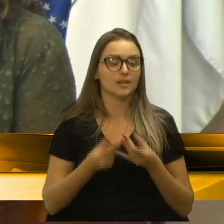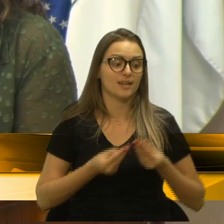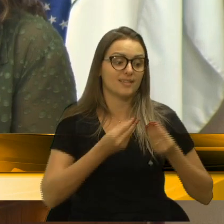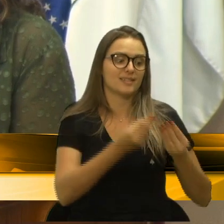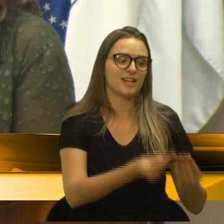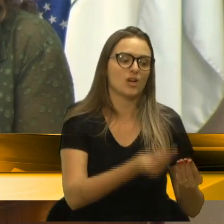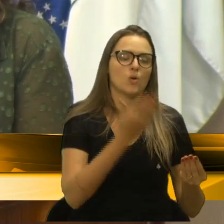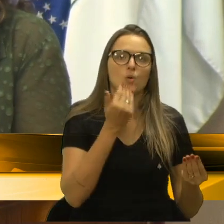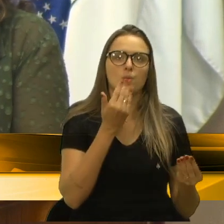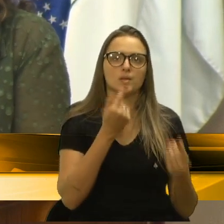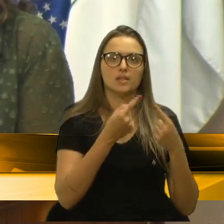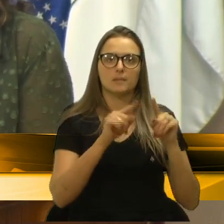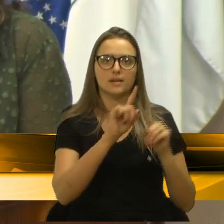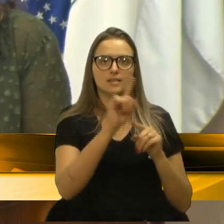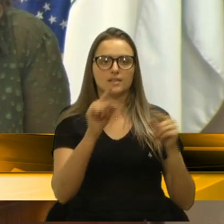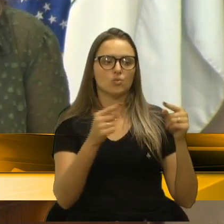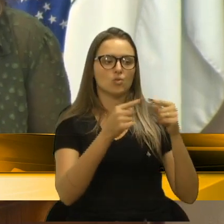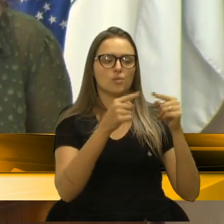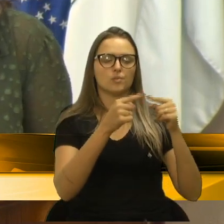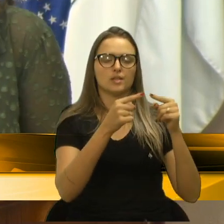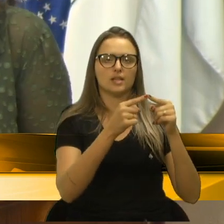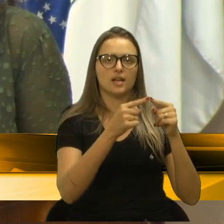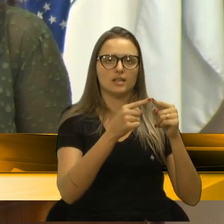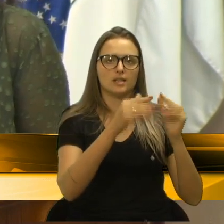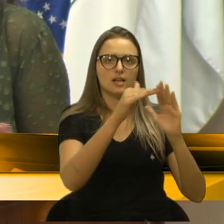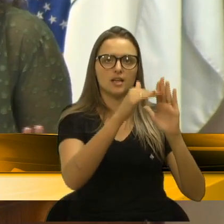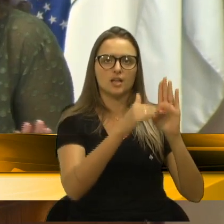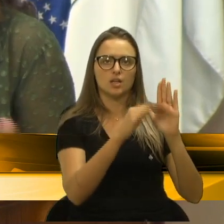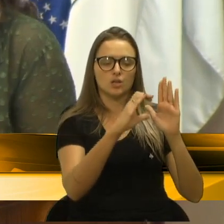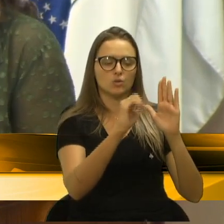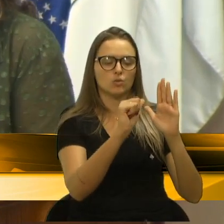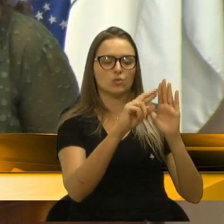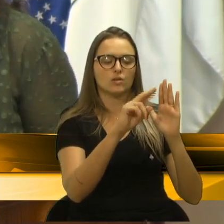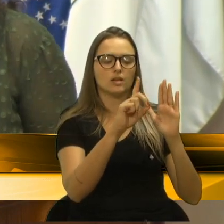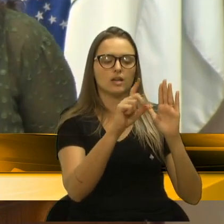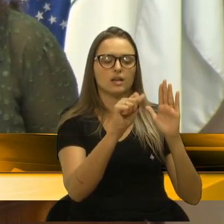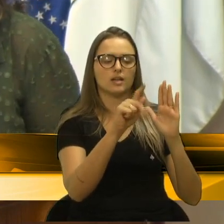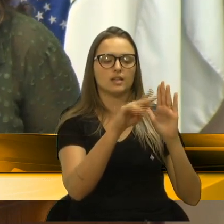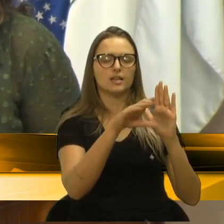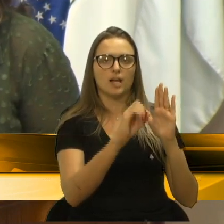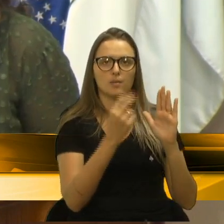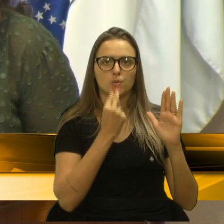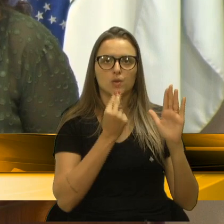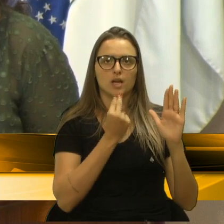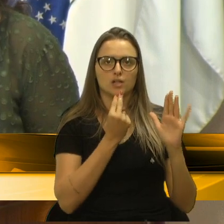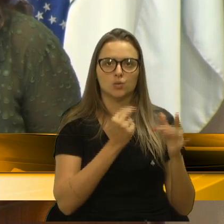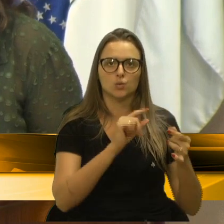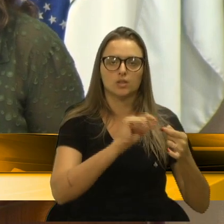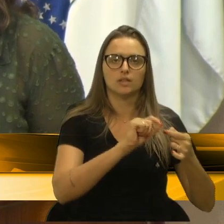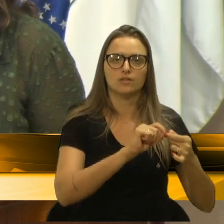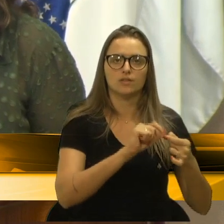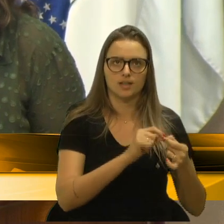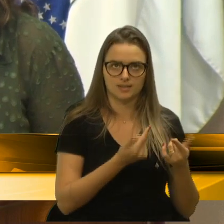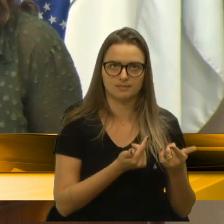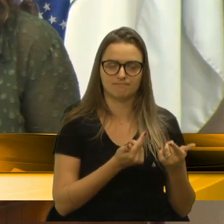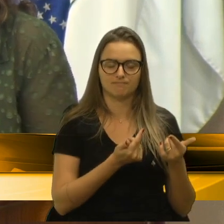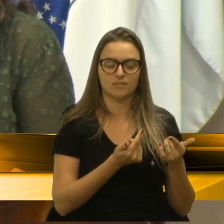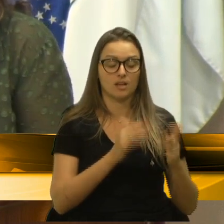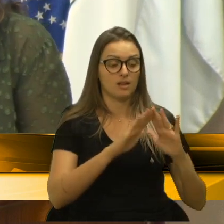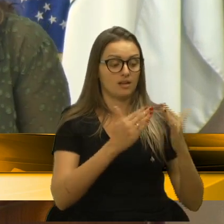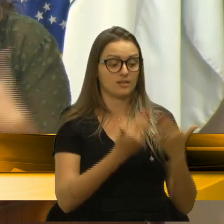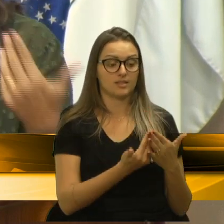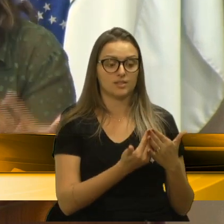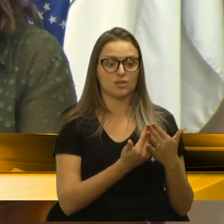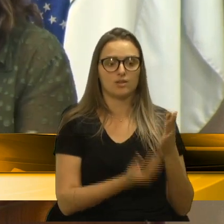que comportasse o cardápio que tinha sido passado para as escolas. Então, as escolas